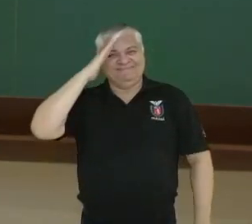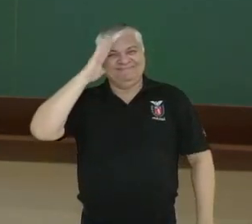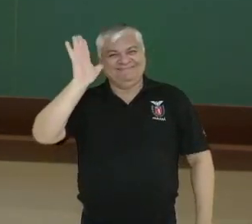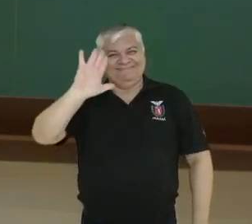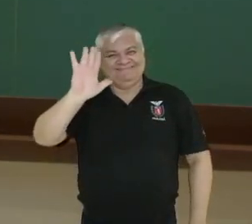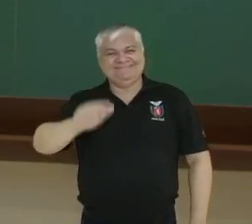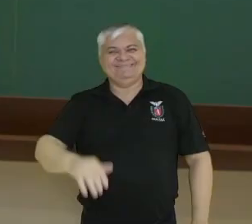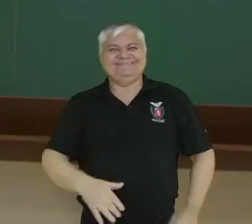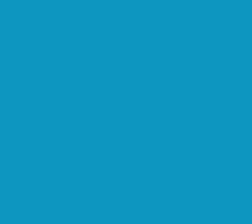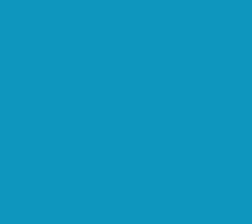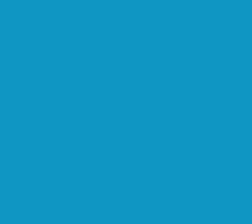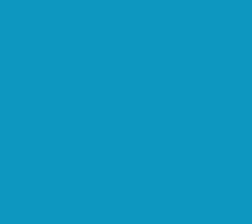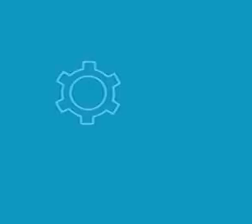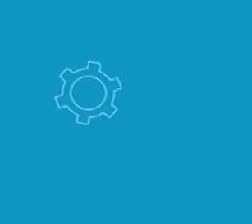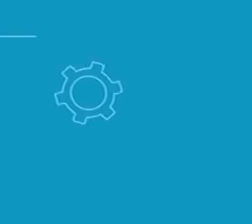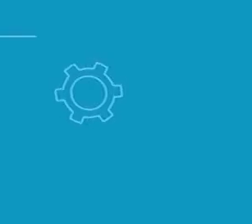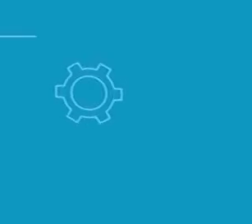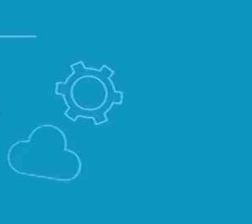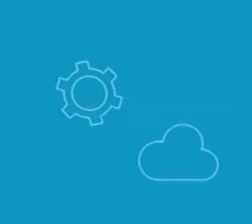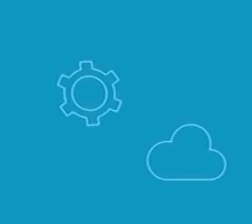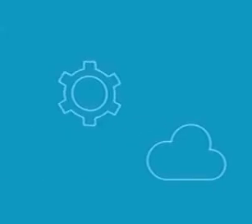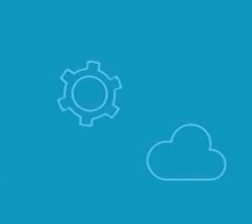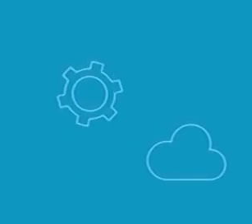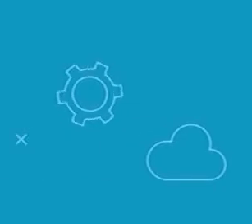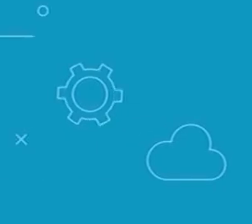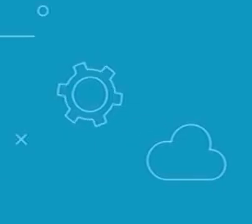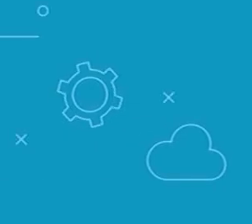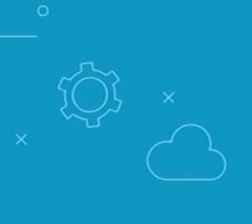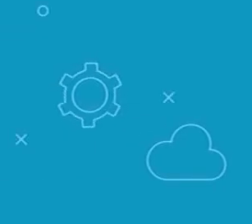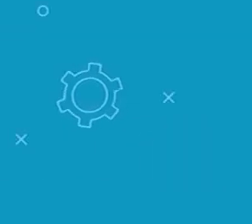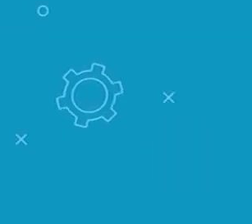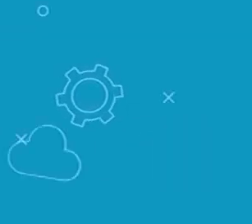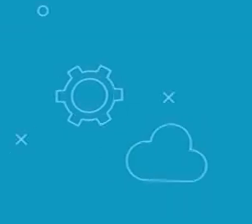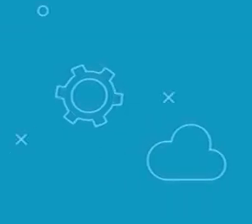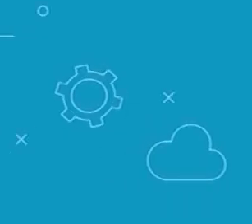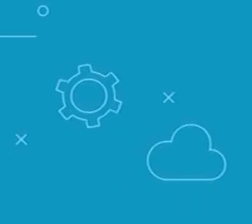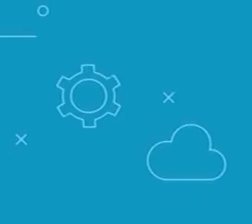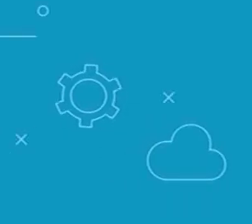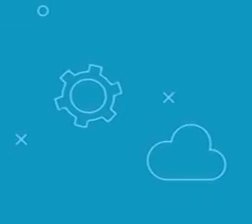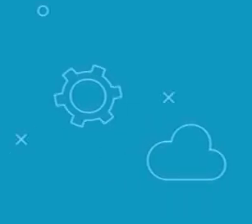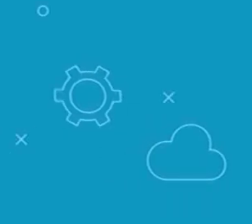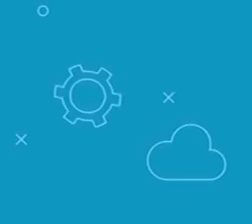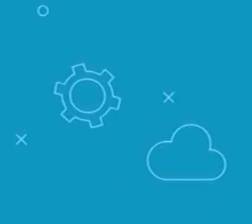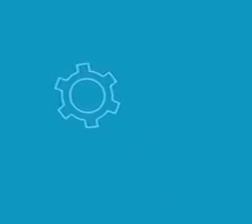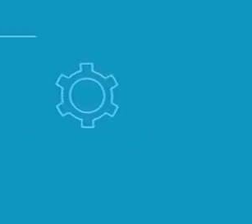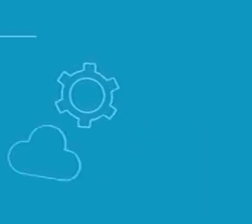e até breve!